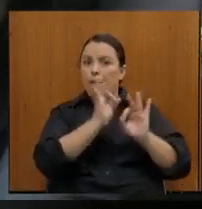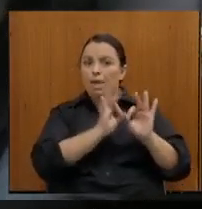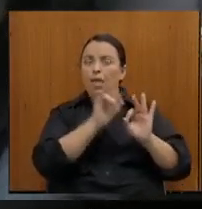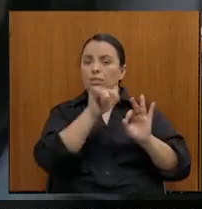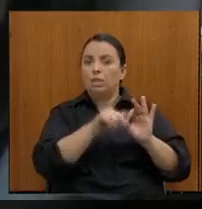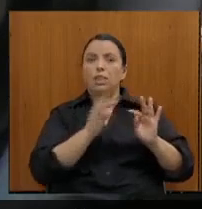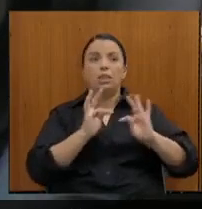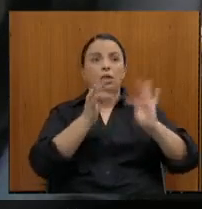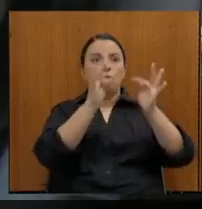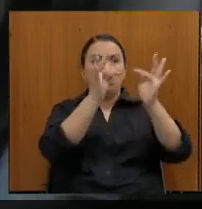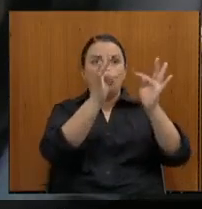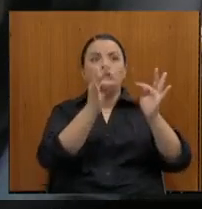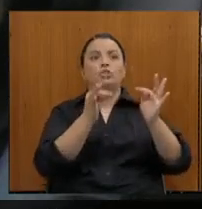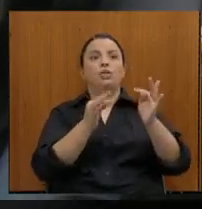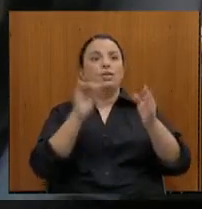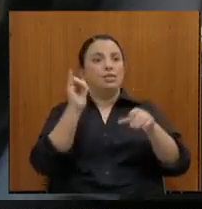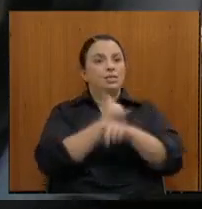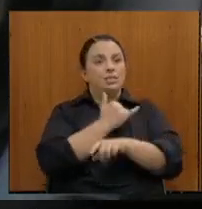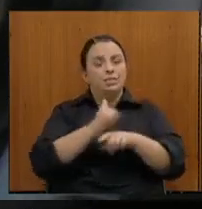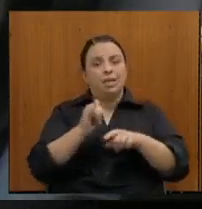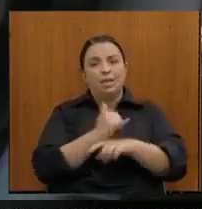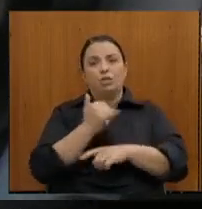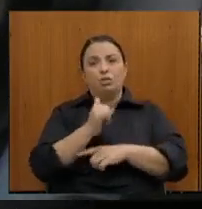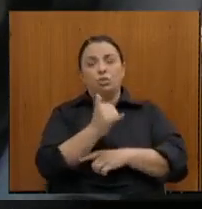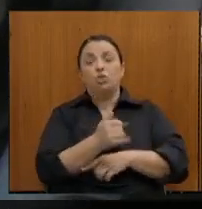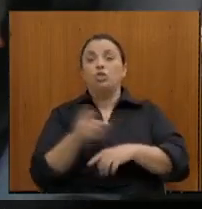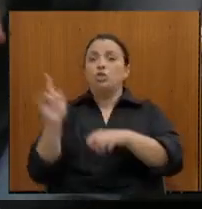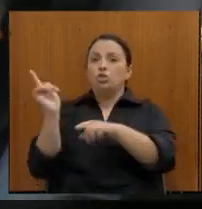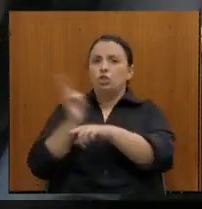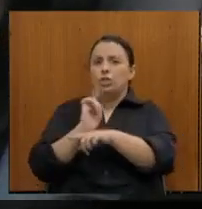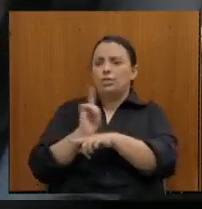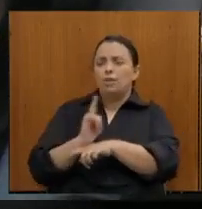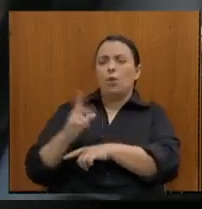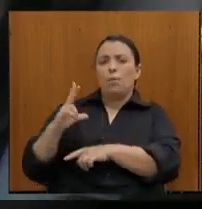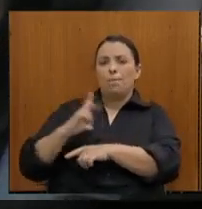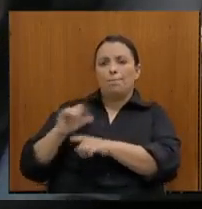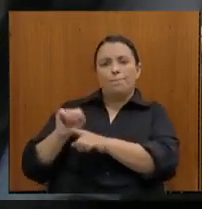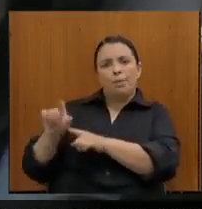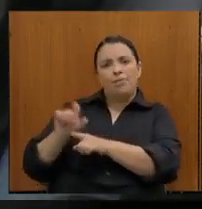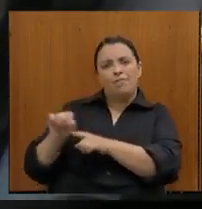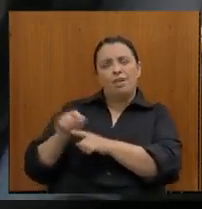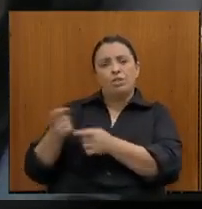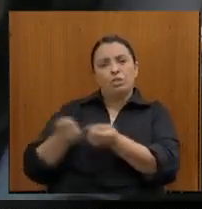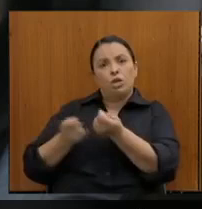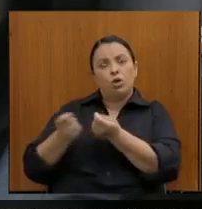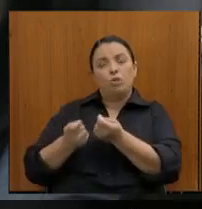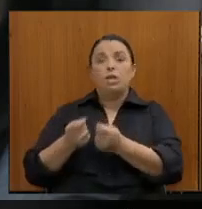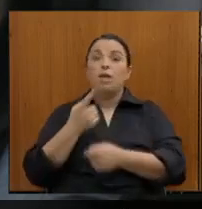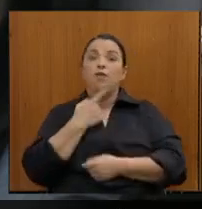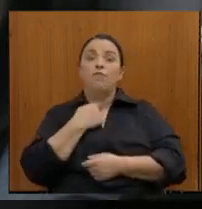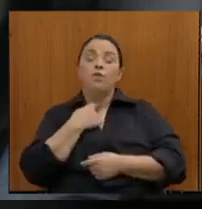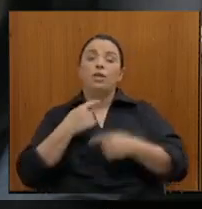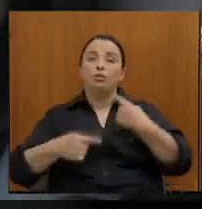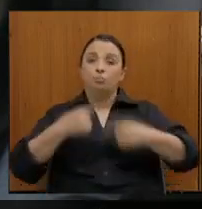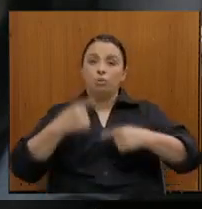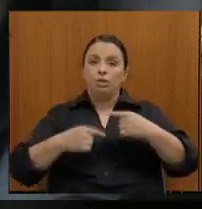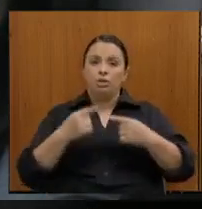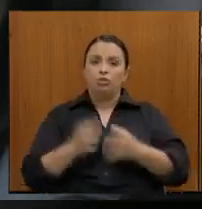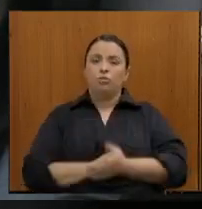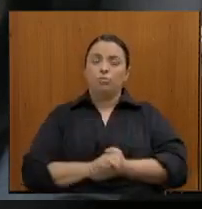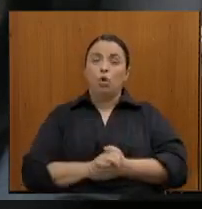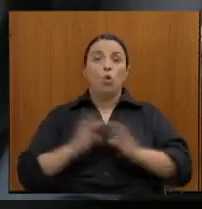estratégico energética gestão privada de negócios e vontade político aproveitem